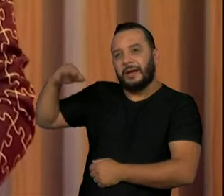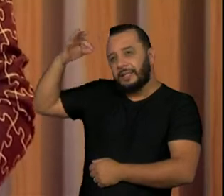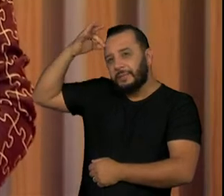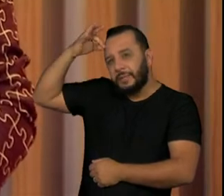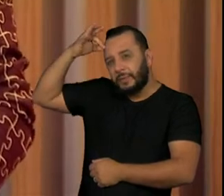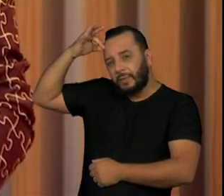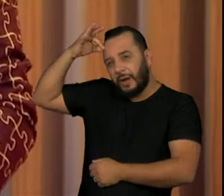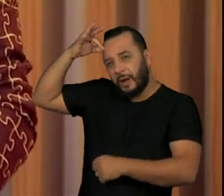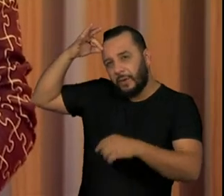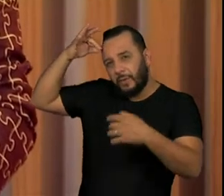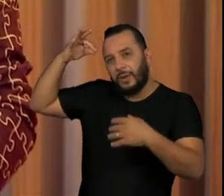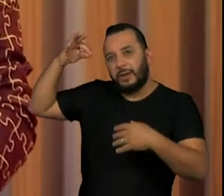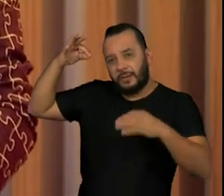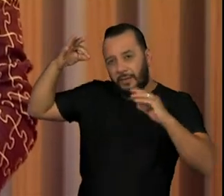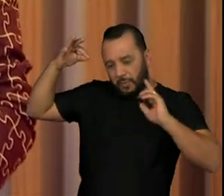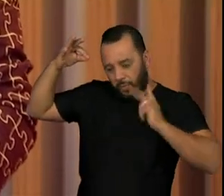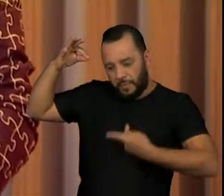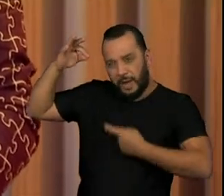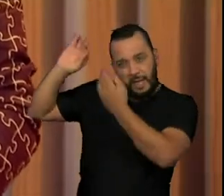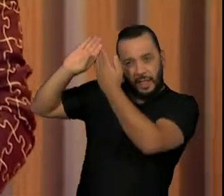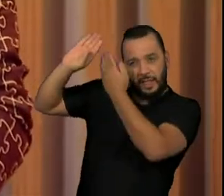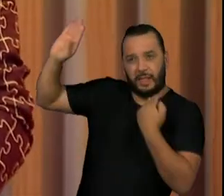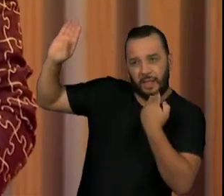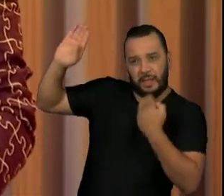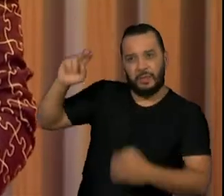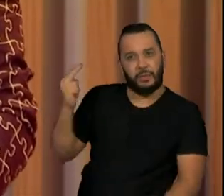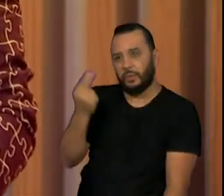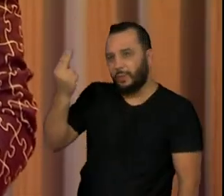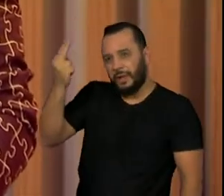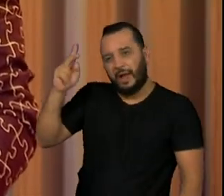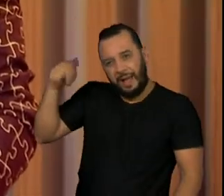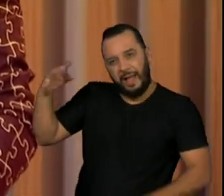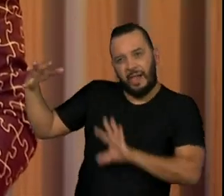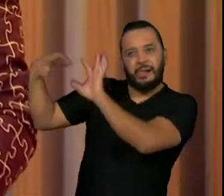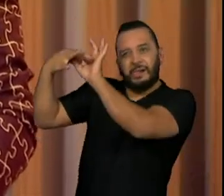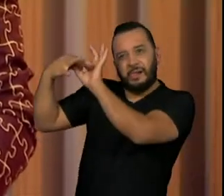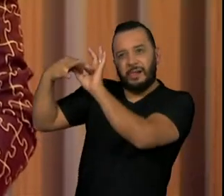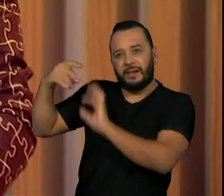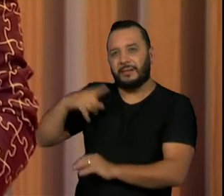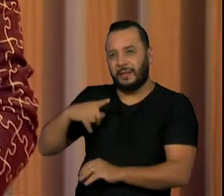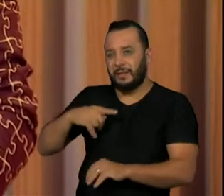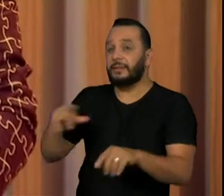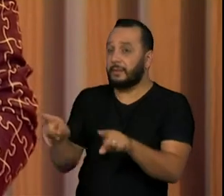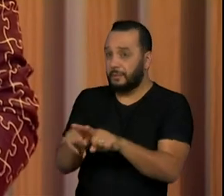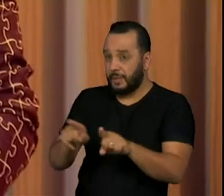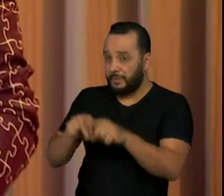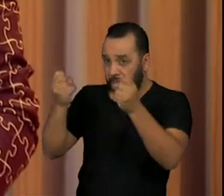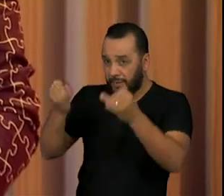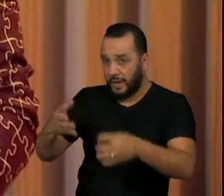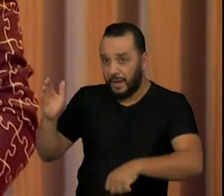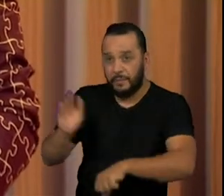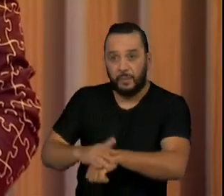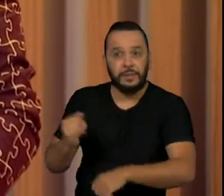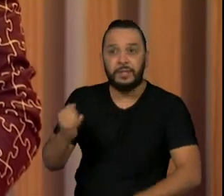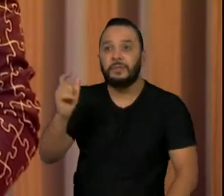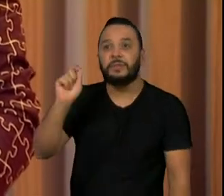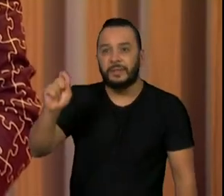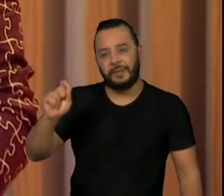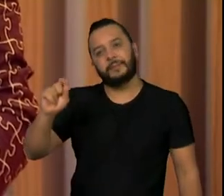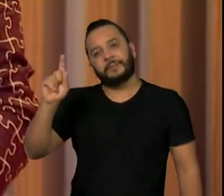espiritual e a dimensão material. Eu tenho mais uma coisa importante a dizer. A religião é